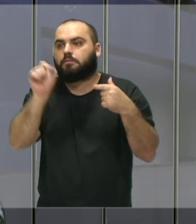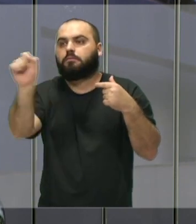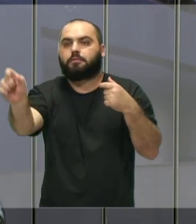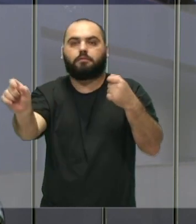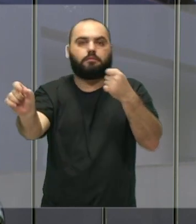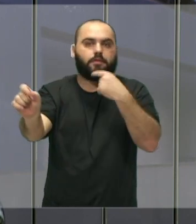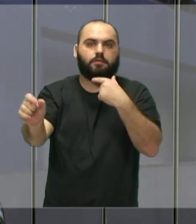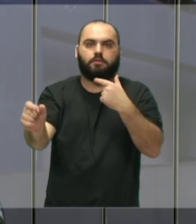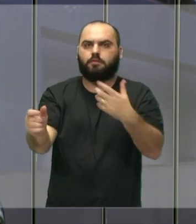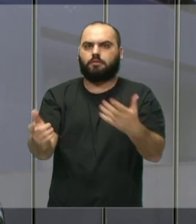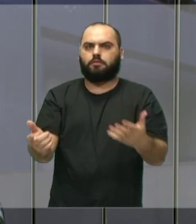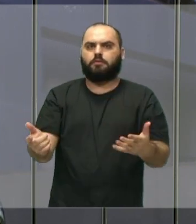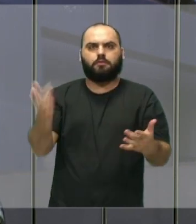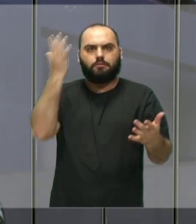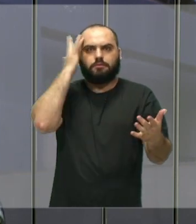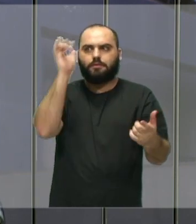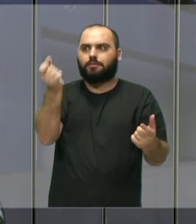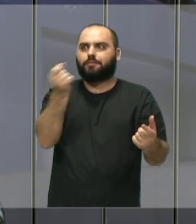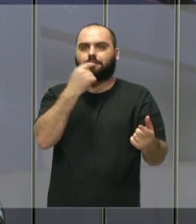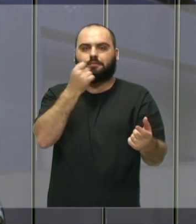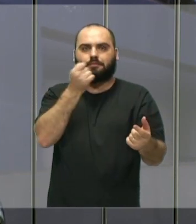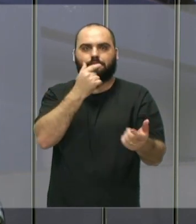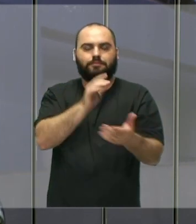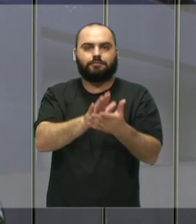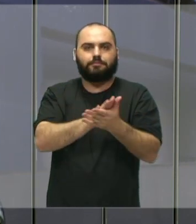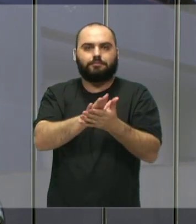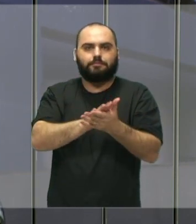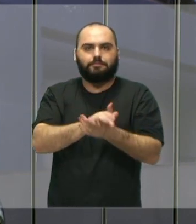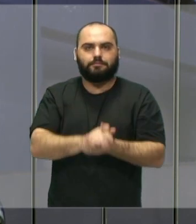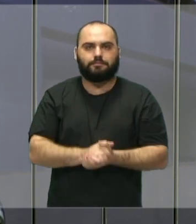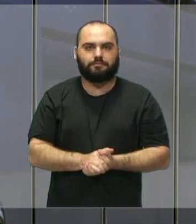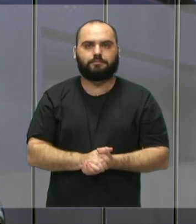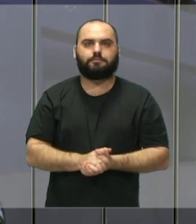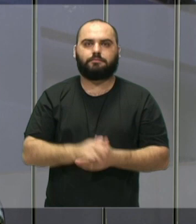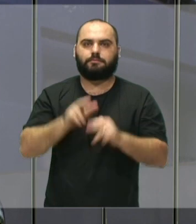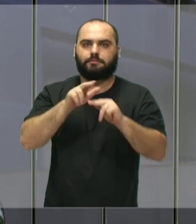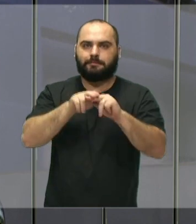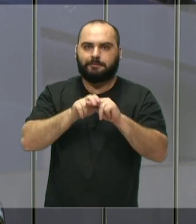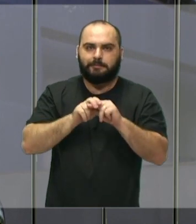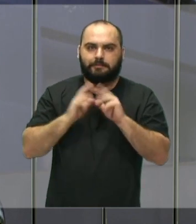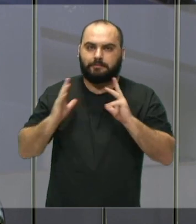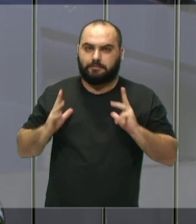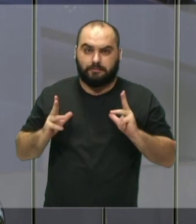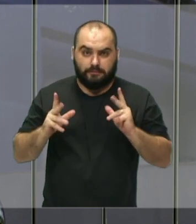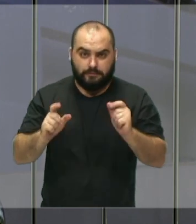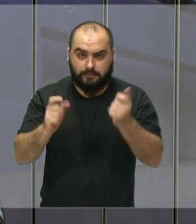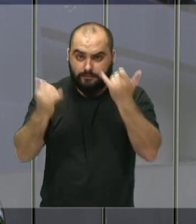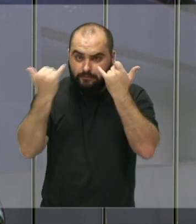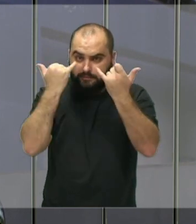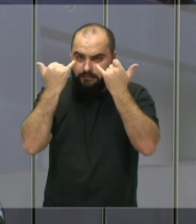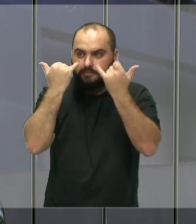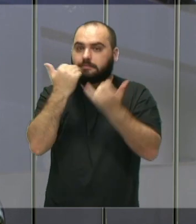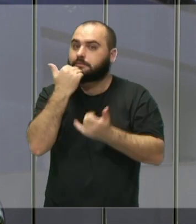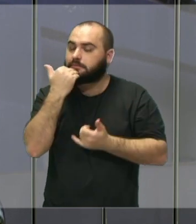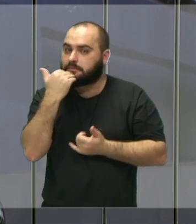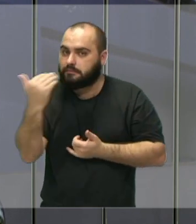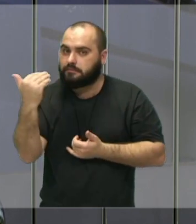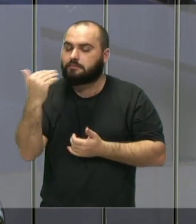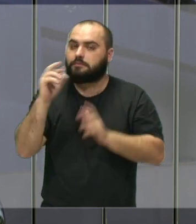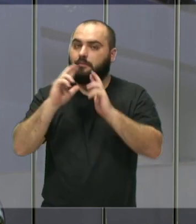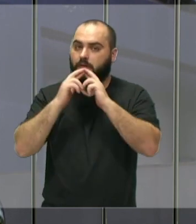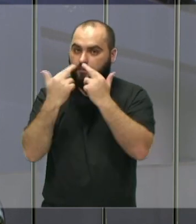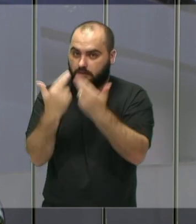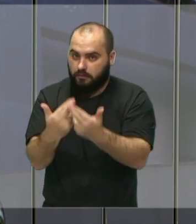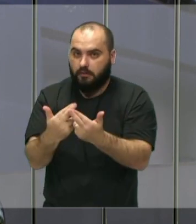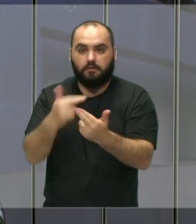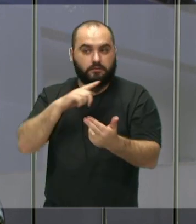pílula. Então, poder conversar, e daí com todas as informações, eu pedi uma reunião com a saúde junto, né? Tem uma enfermeira na saúde